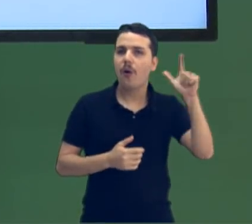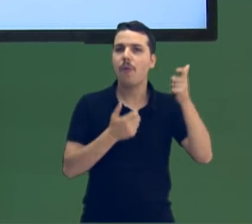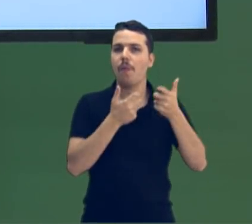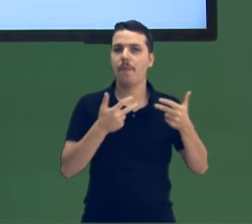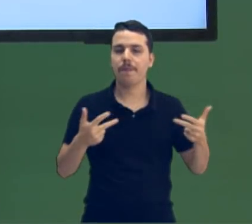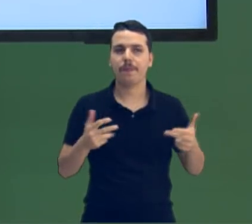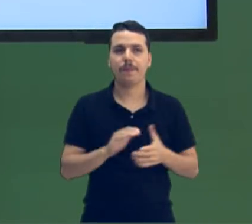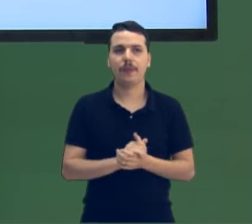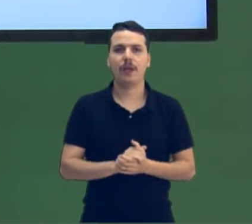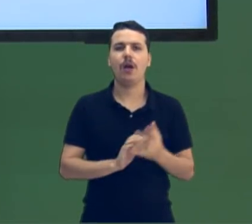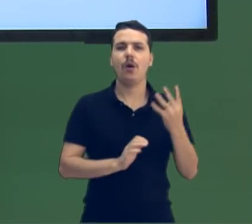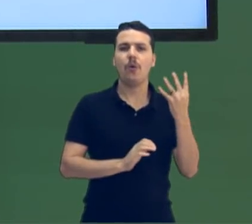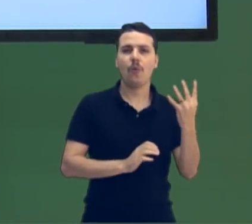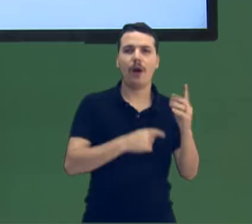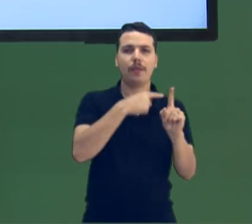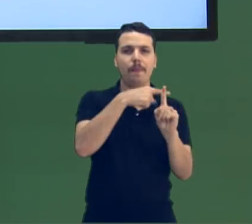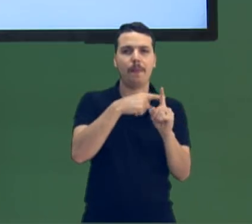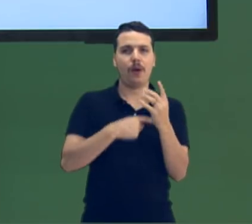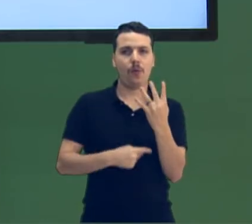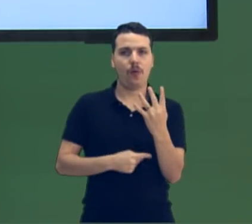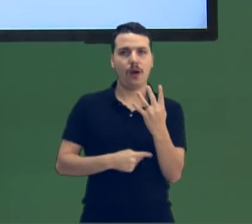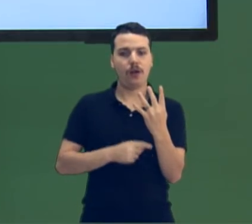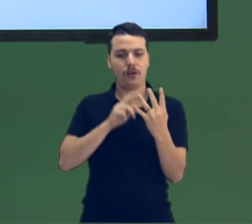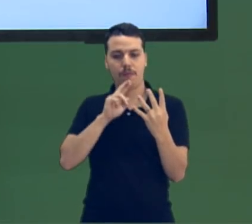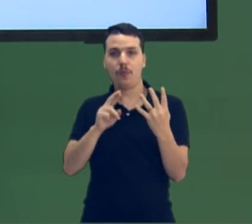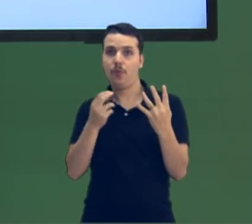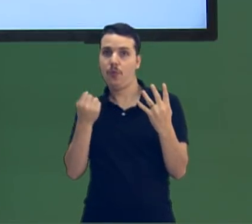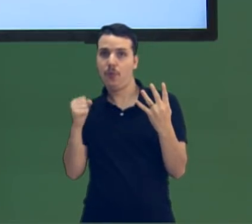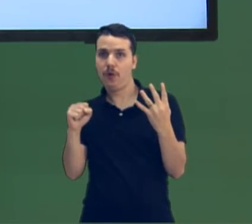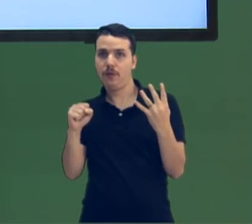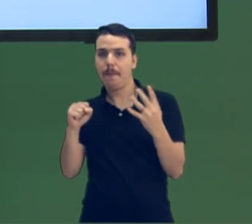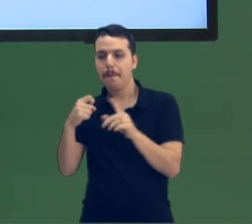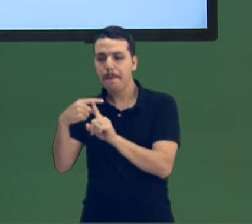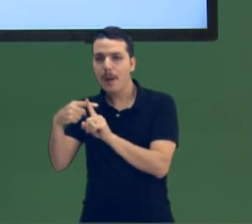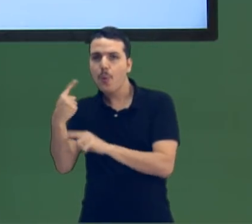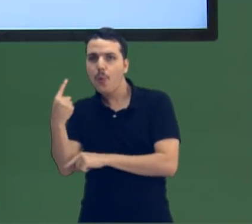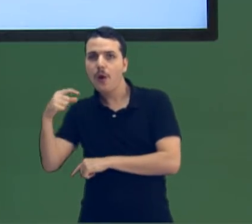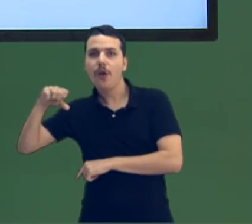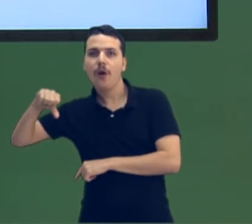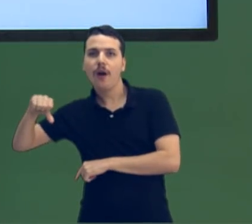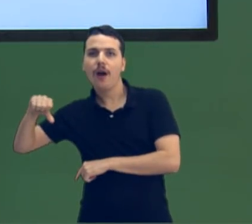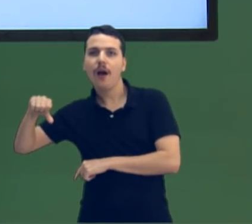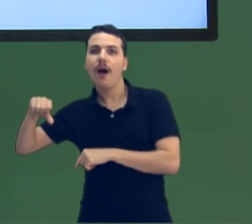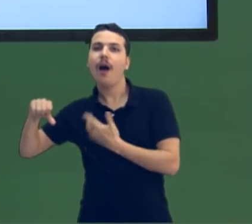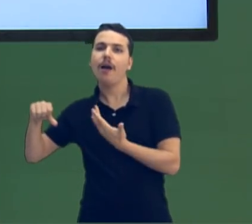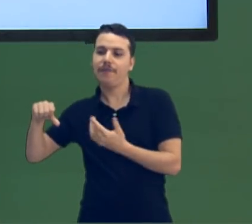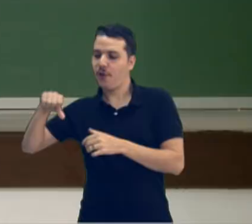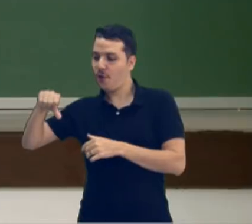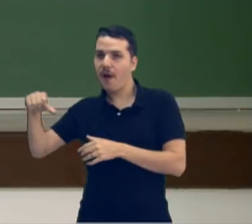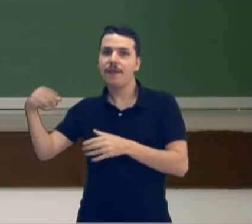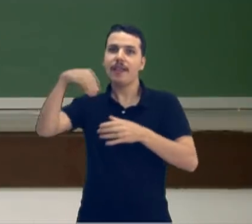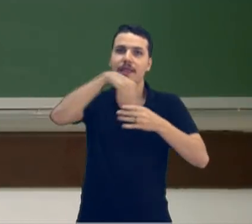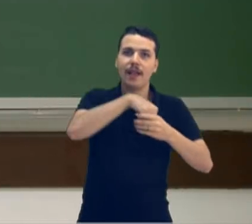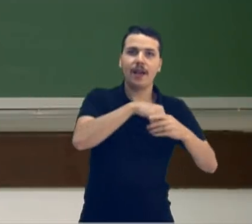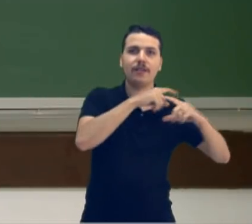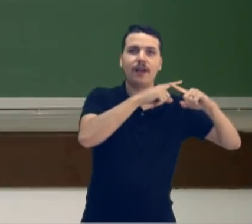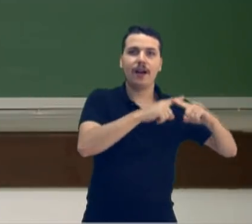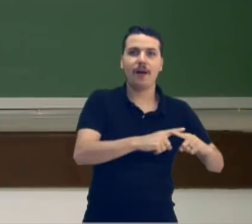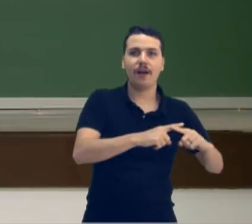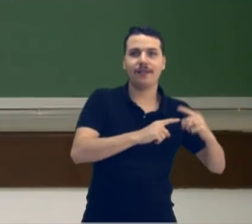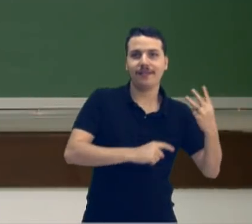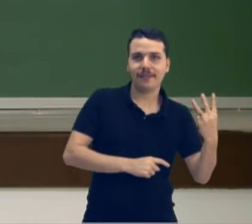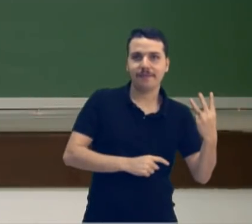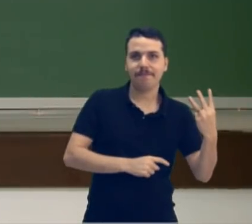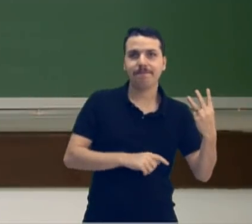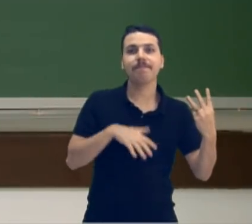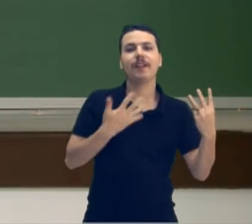pensar 4 mais 4, 8, mais 1, 9. Opa, 9 tem na tabuada do 3. Ah,